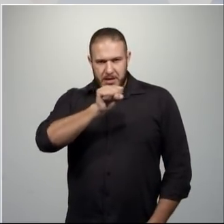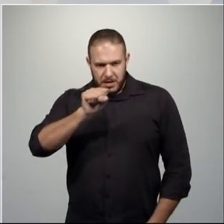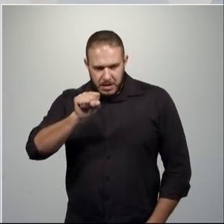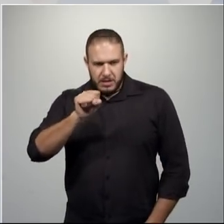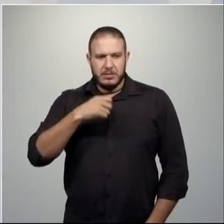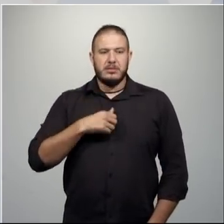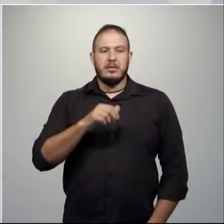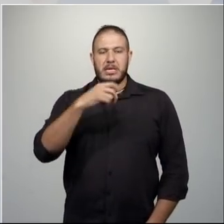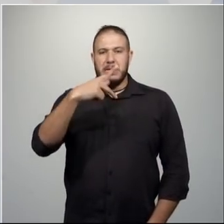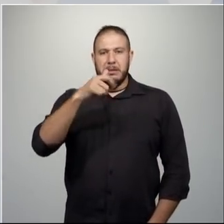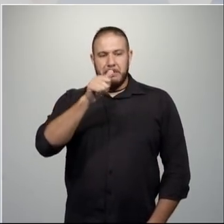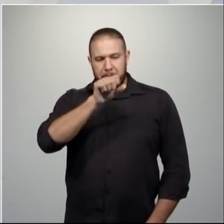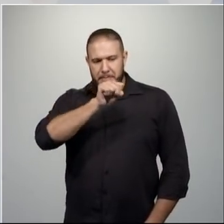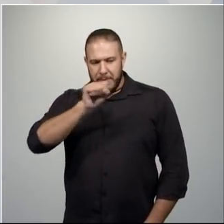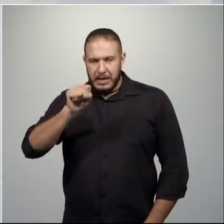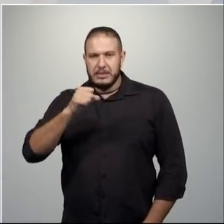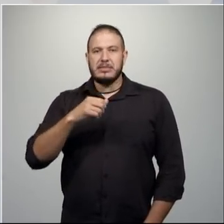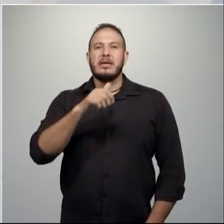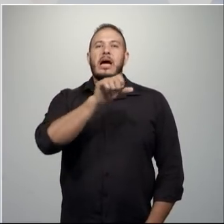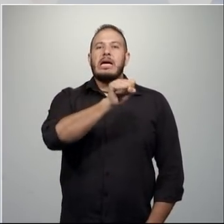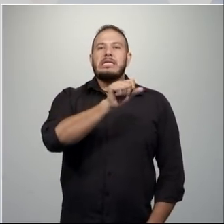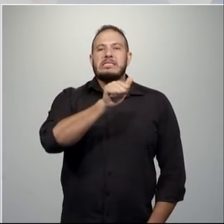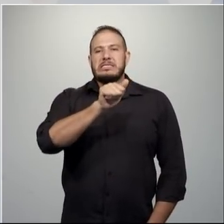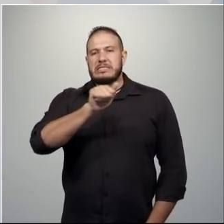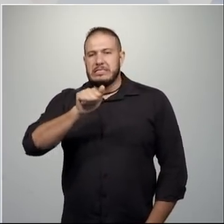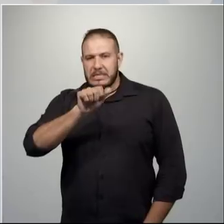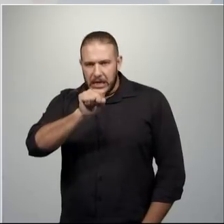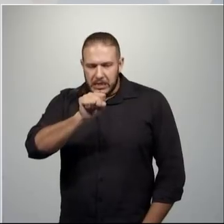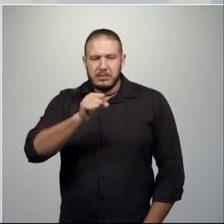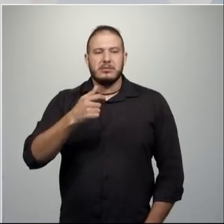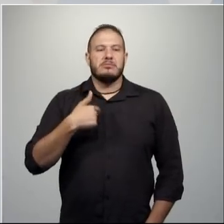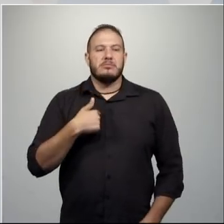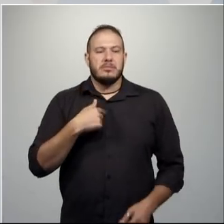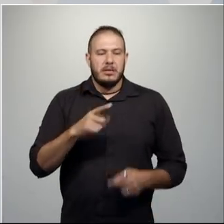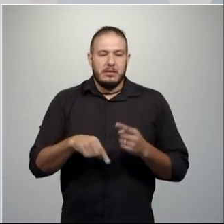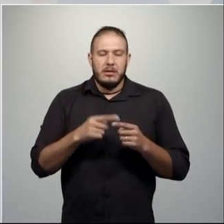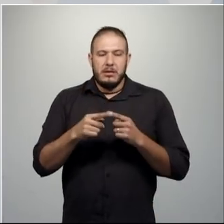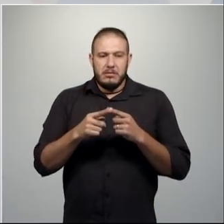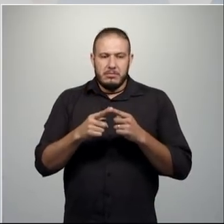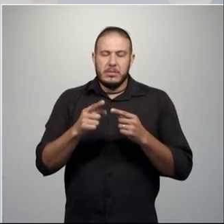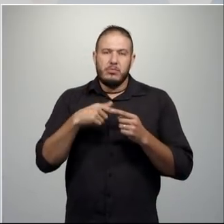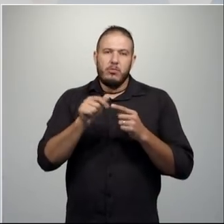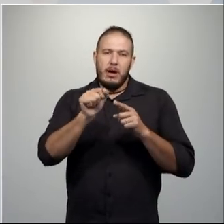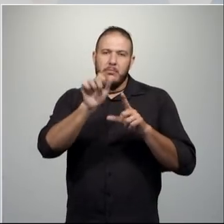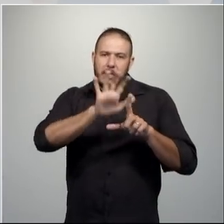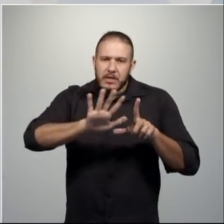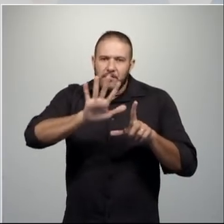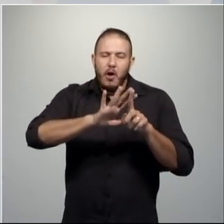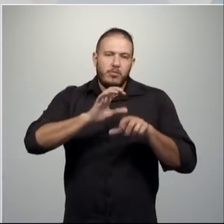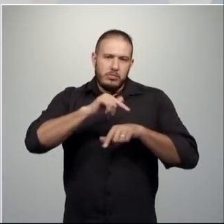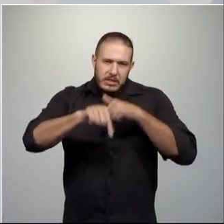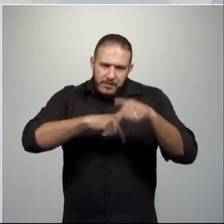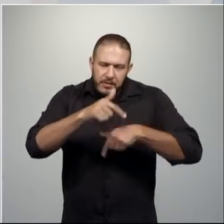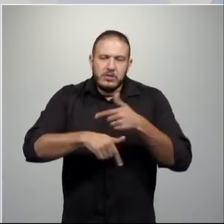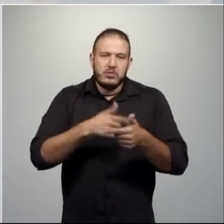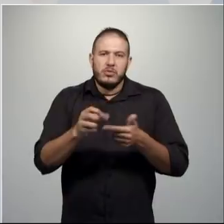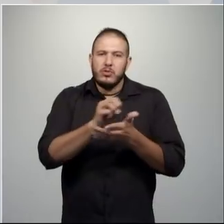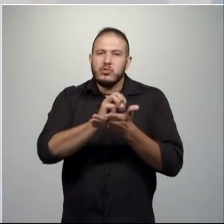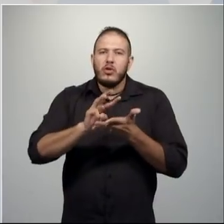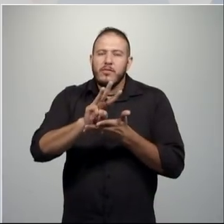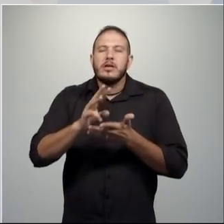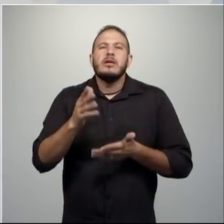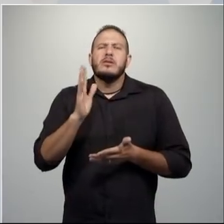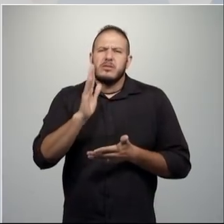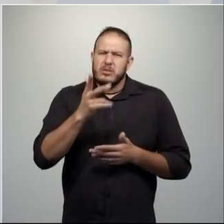e sas infraestrutura como serviço plataforma como serviço e software como serviço e até